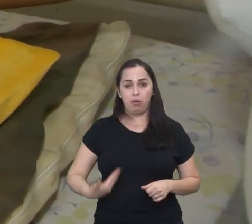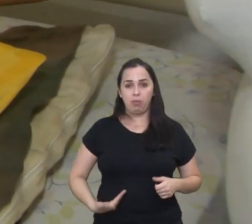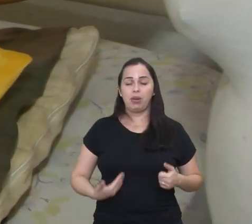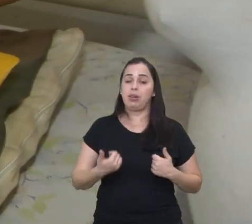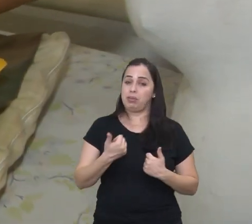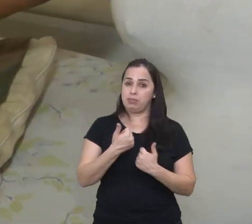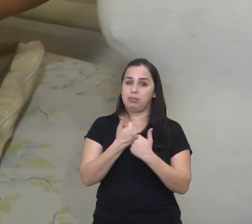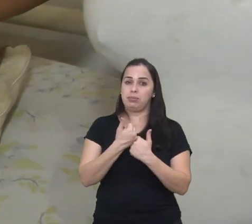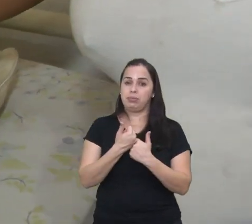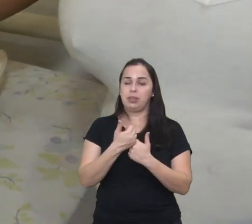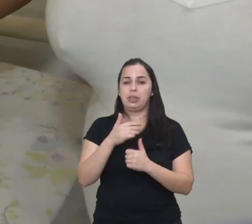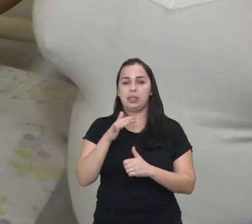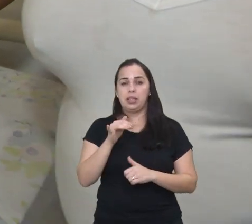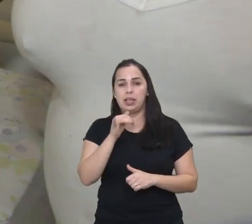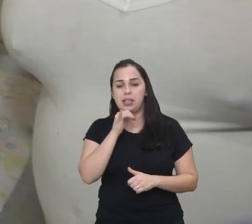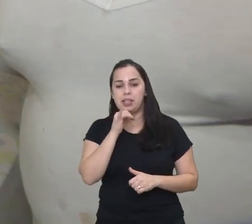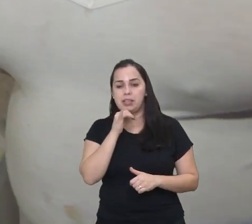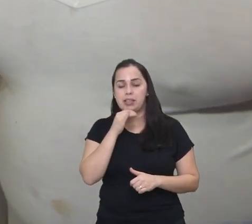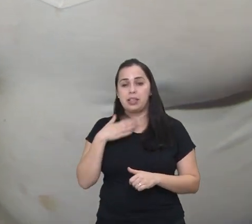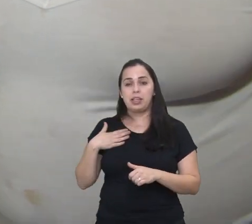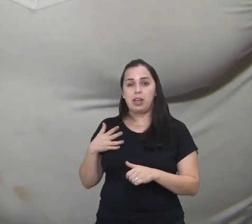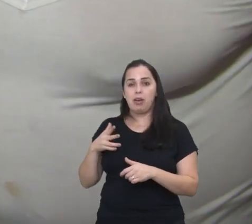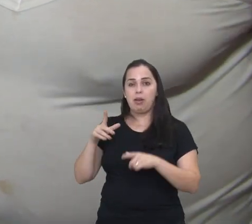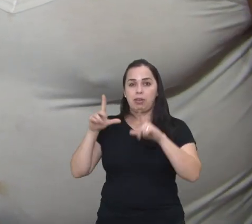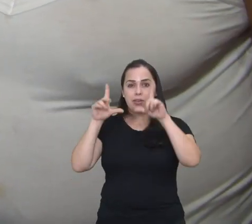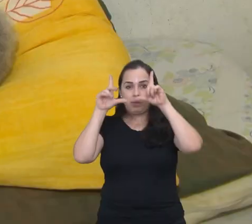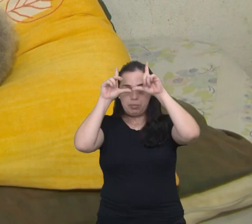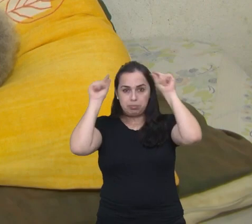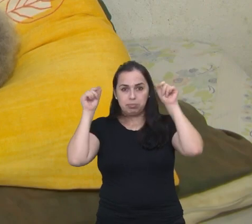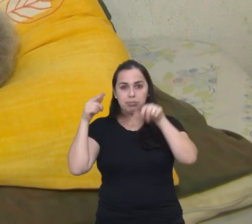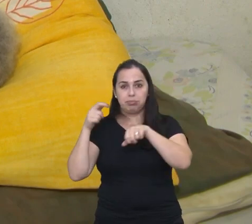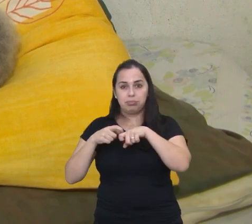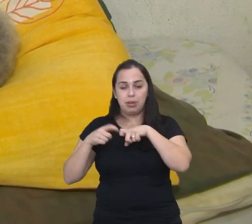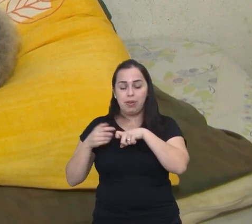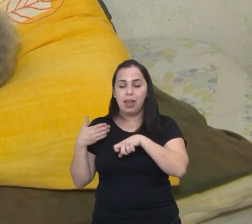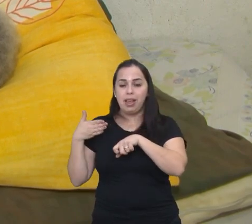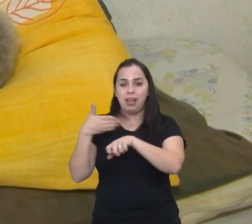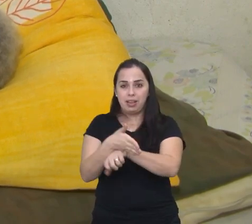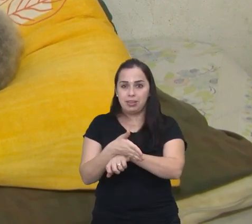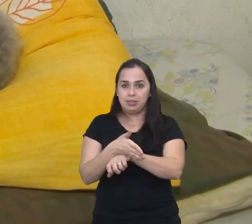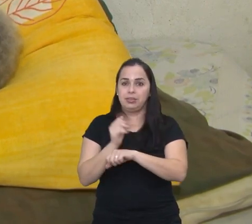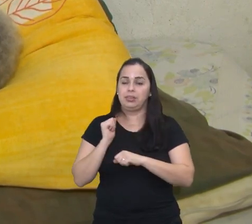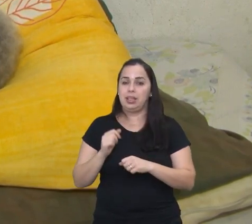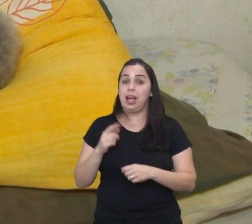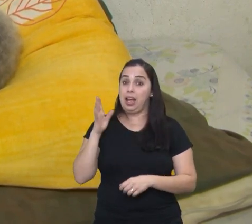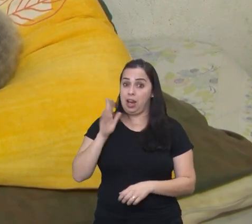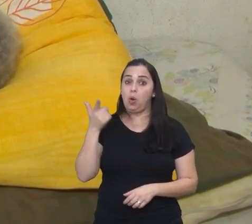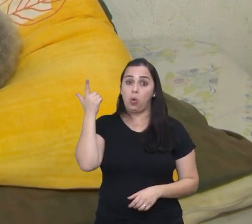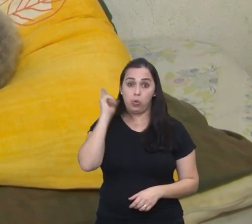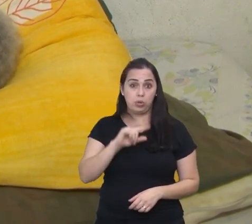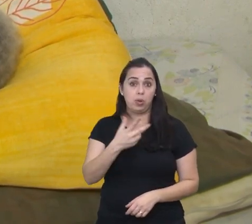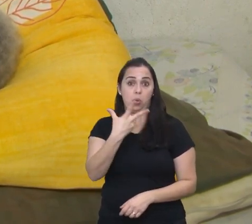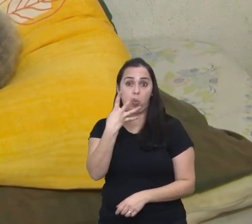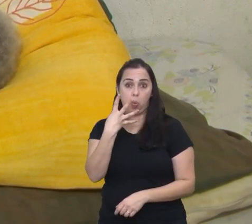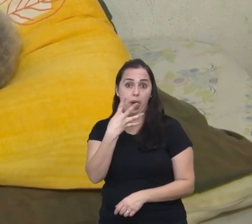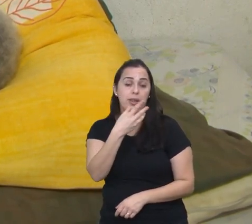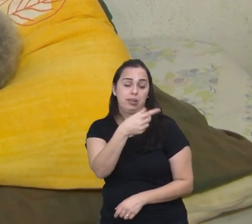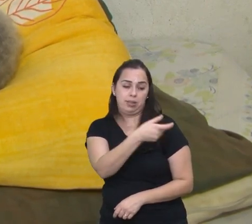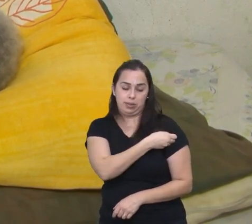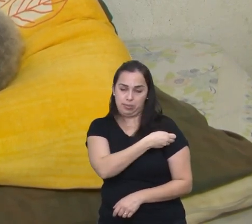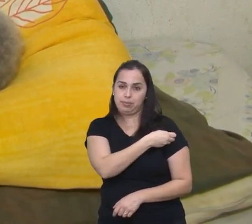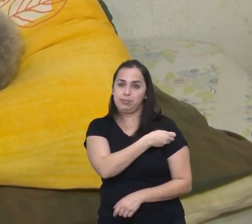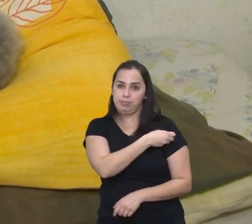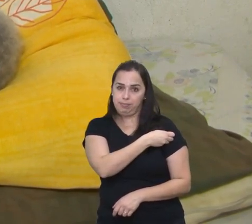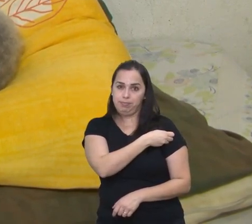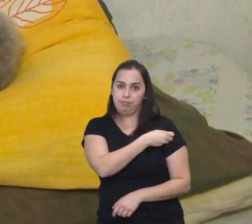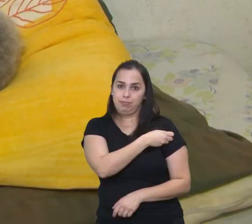poder público para alguns serviços de saúde que recebe em casa. Foi com esse atendimento que ela tomou as 4 doses da vacina